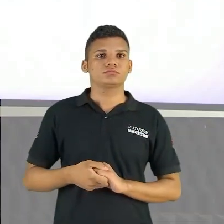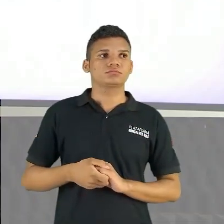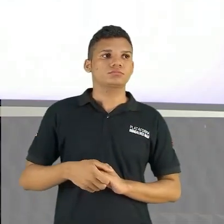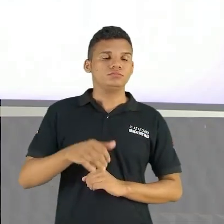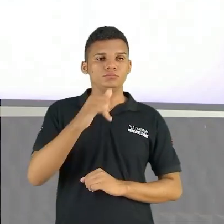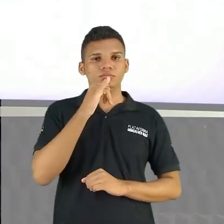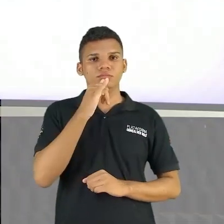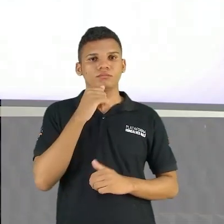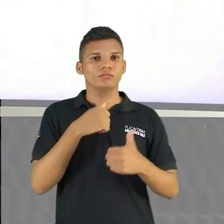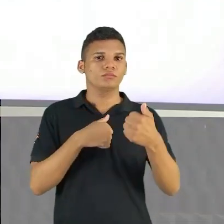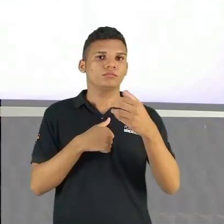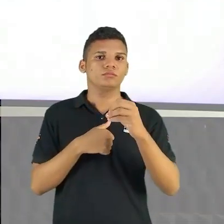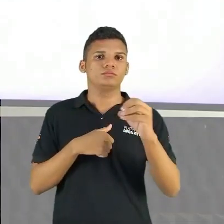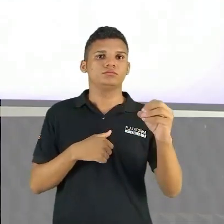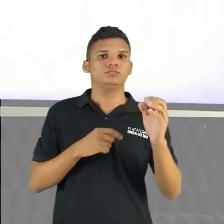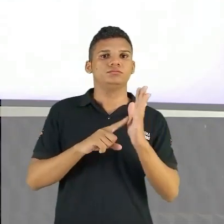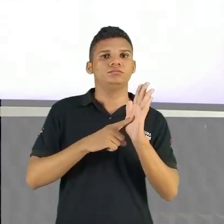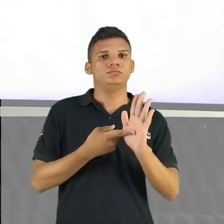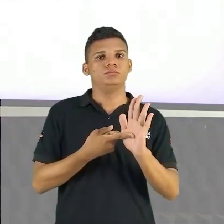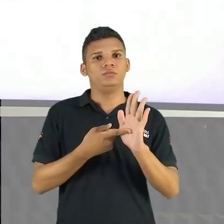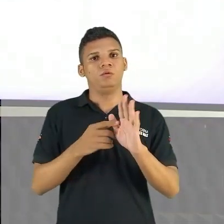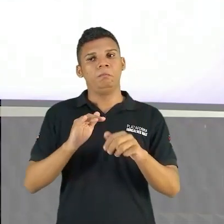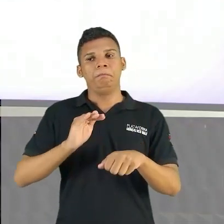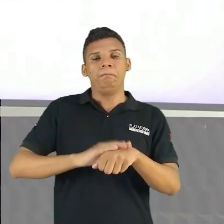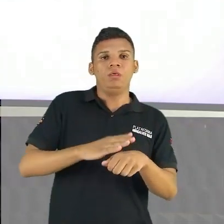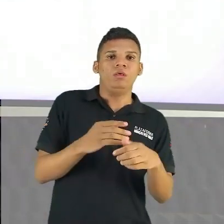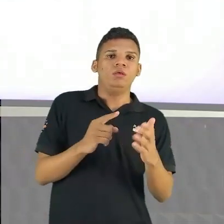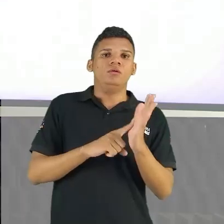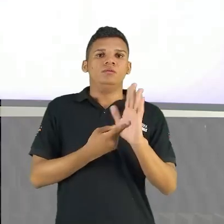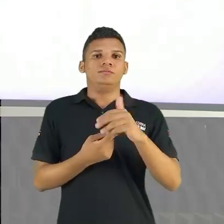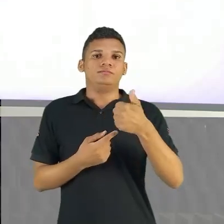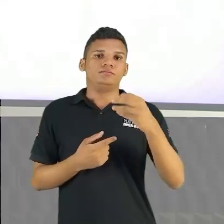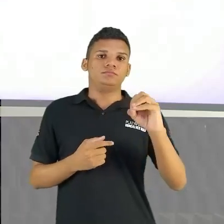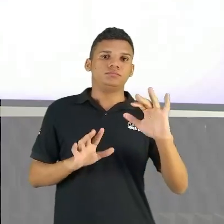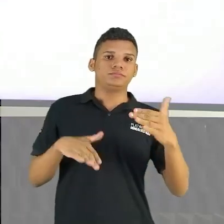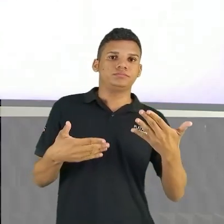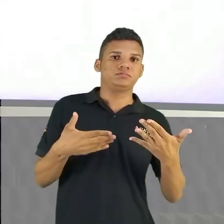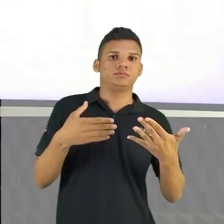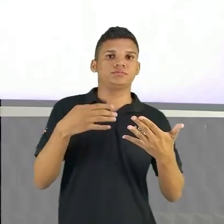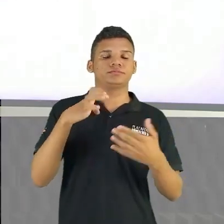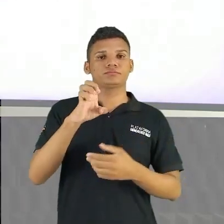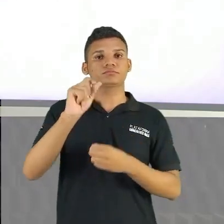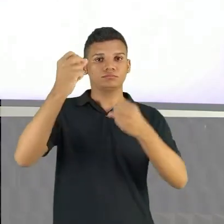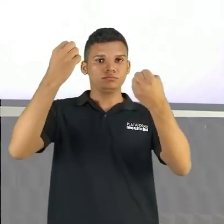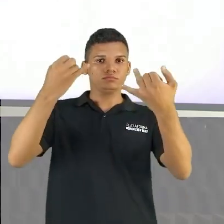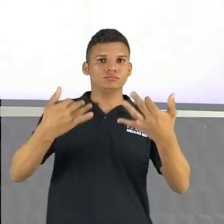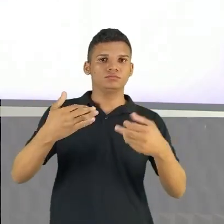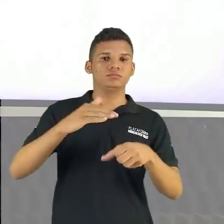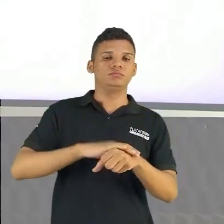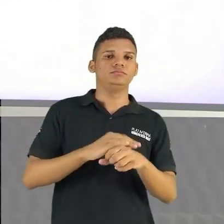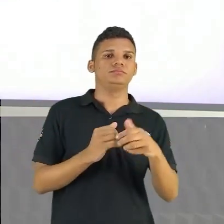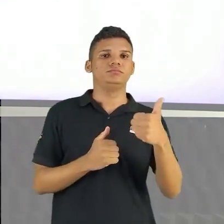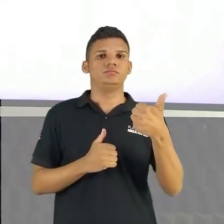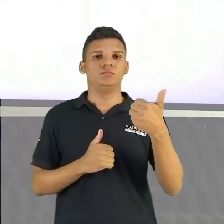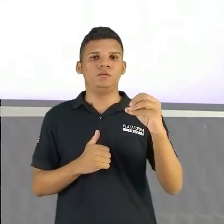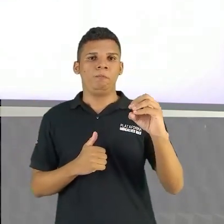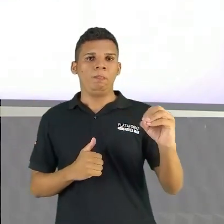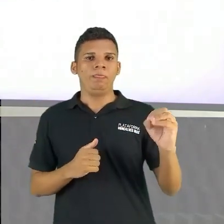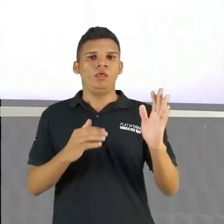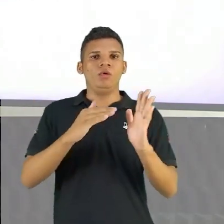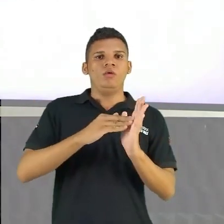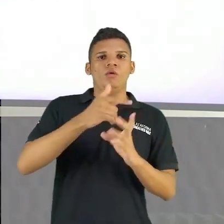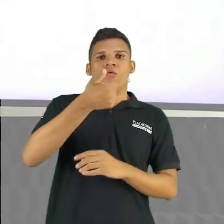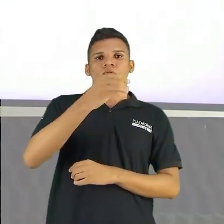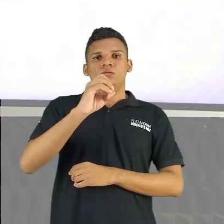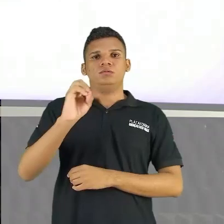100 pontos por exemplo em mais de 100 pontos e o edital até muito claro que se ultrapassa 200 a